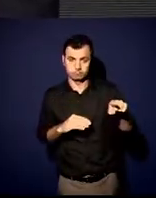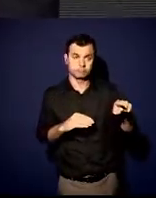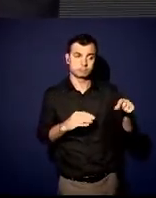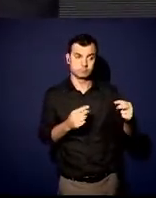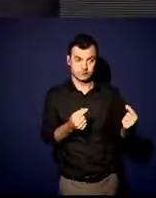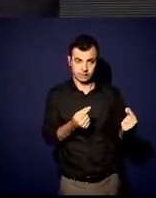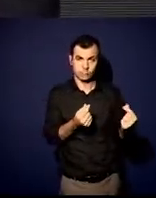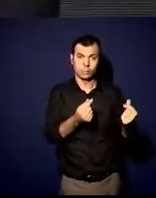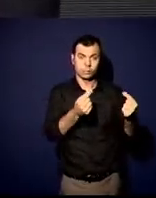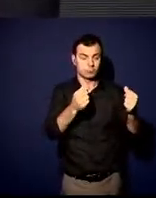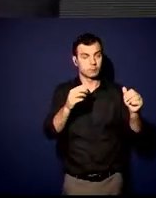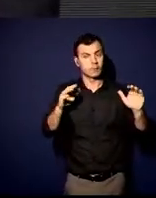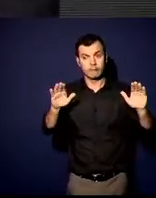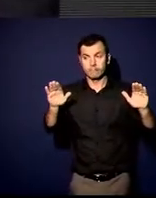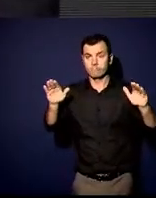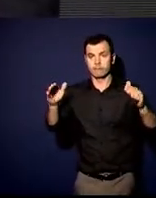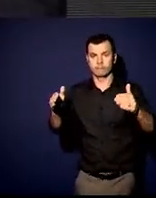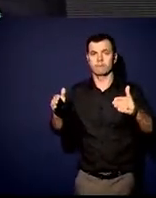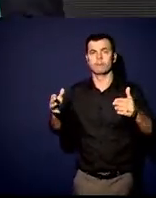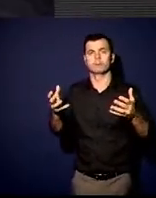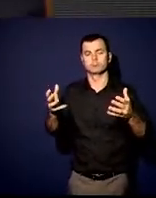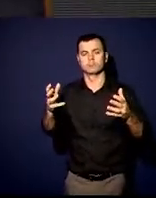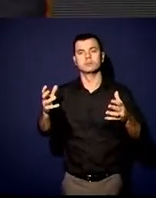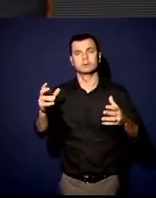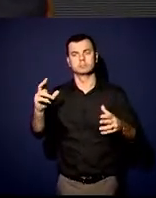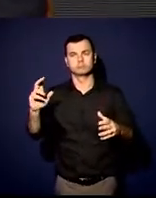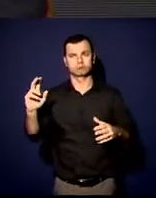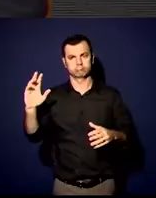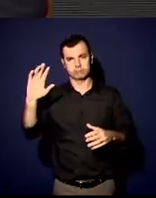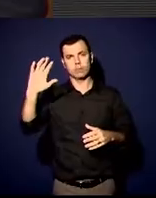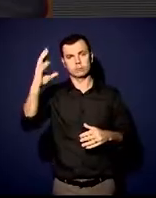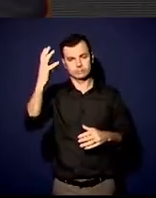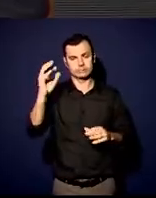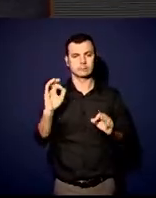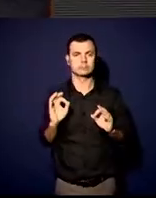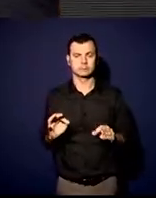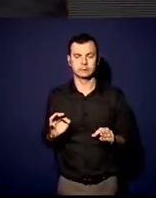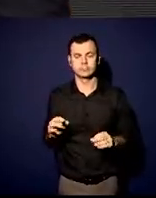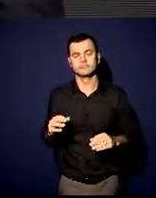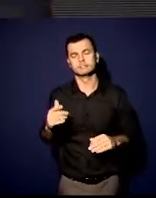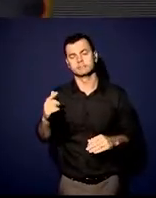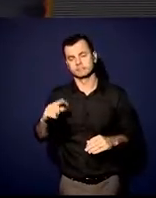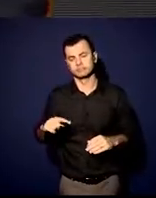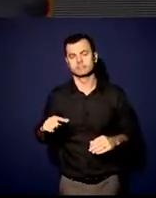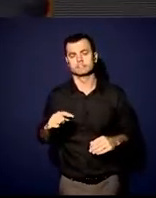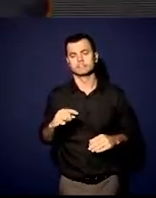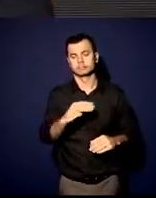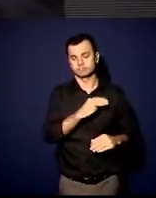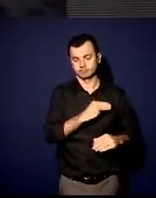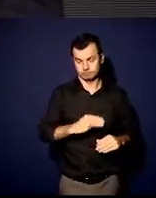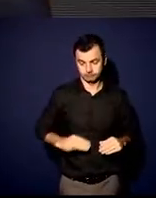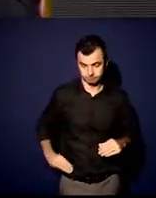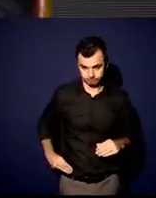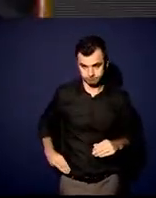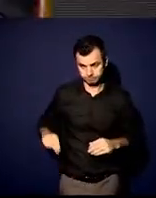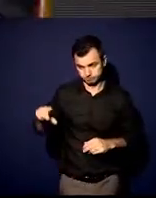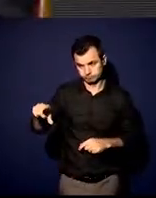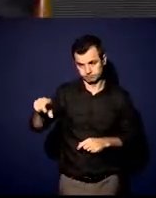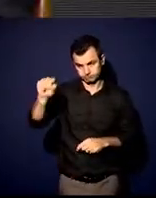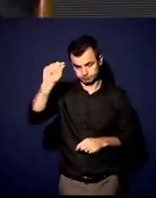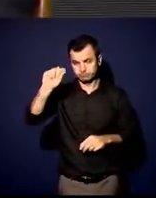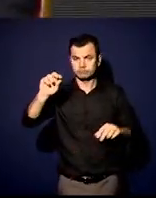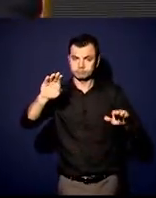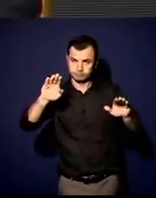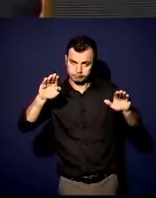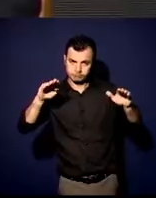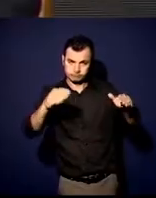acontecer o governo eleito através do seu Ministro da Economia e dos órgãos afins está focado